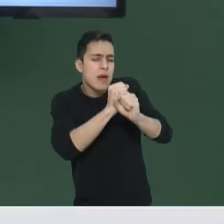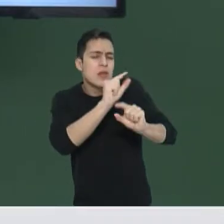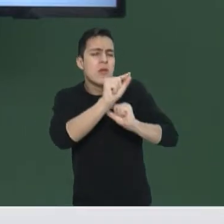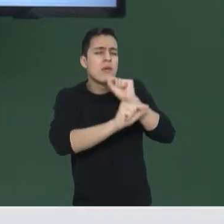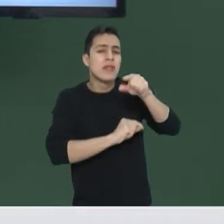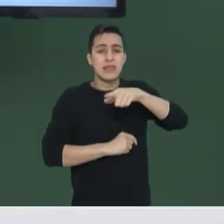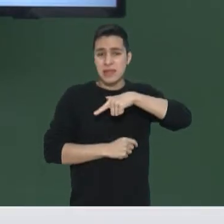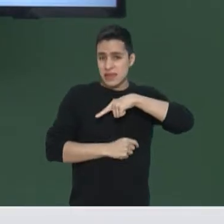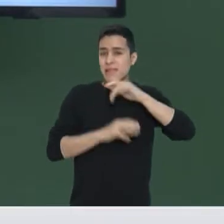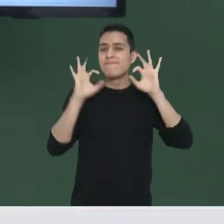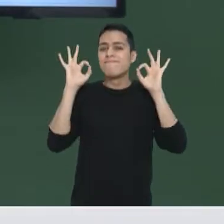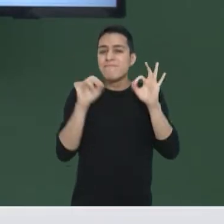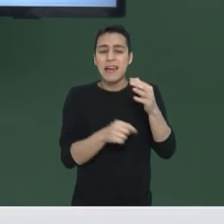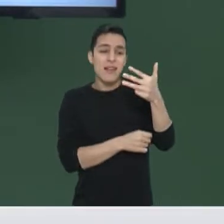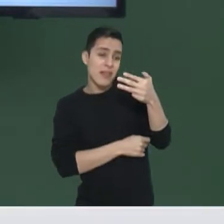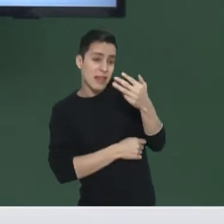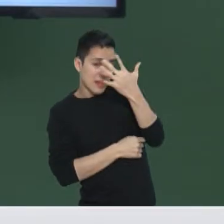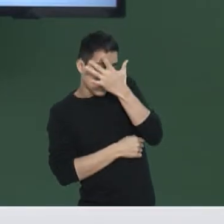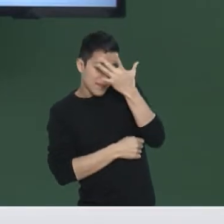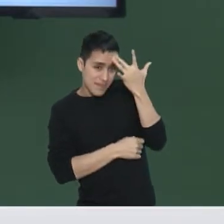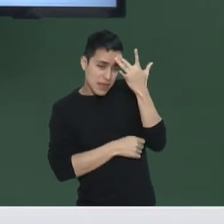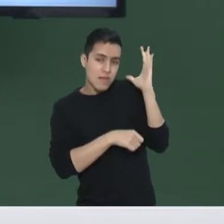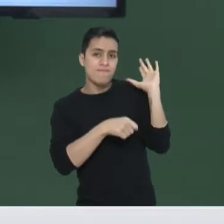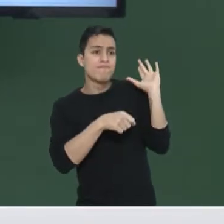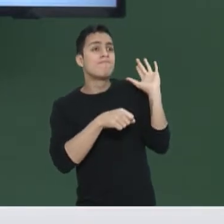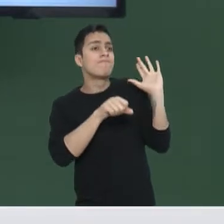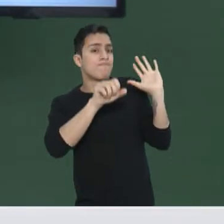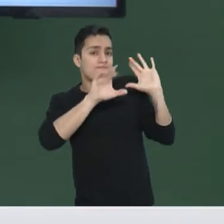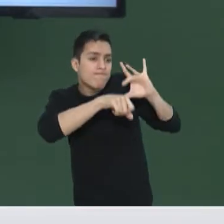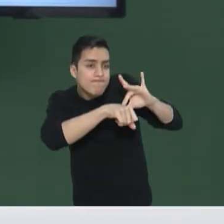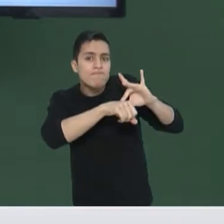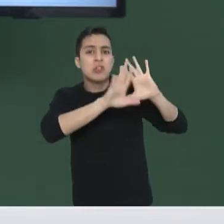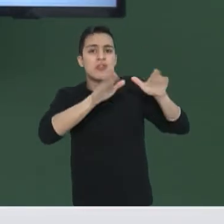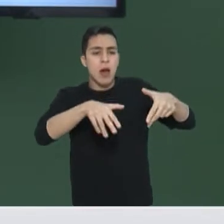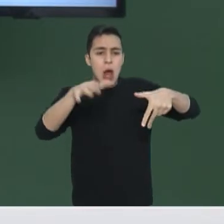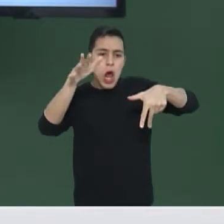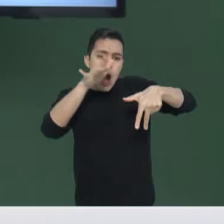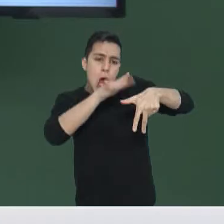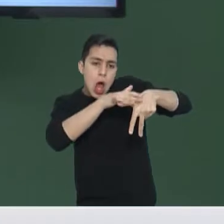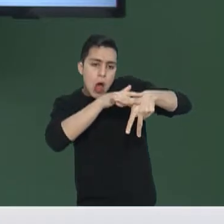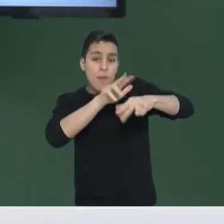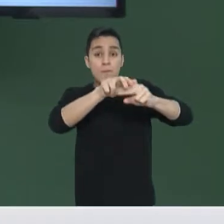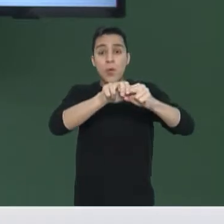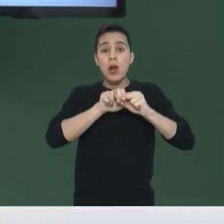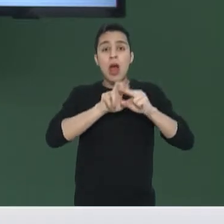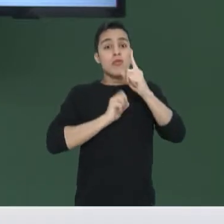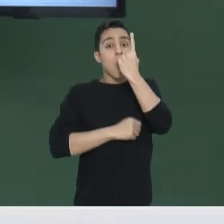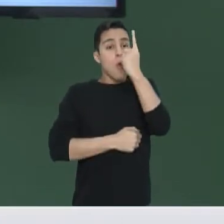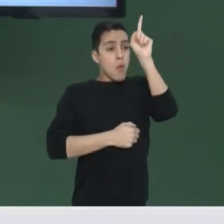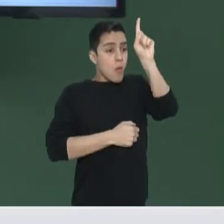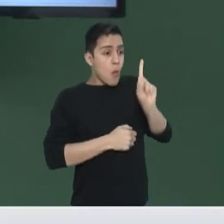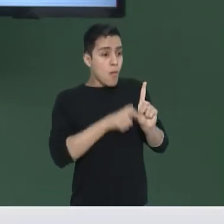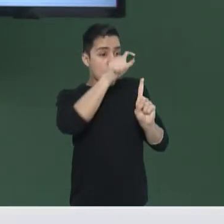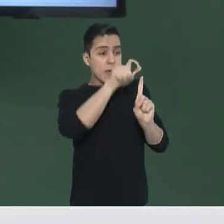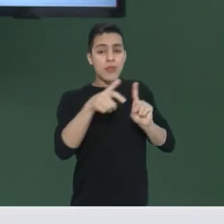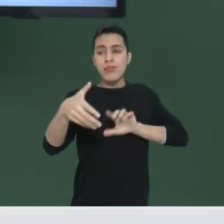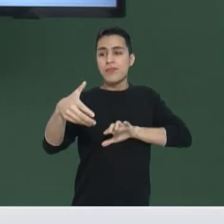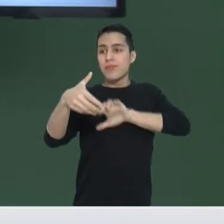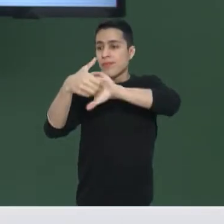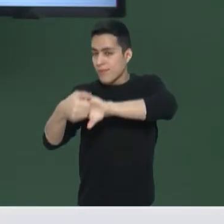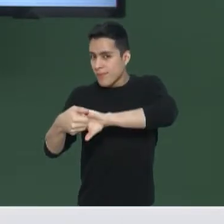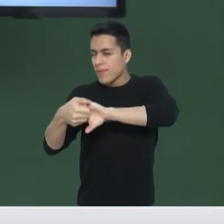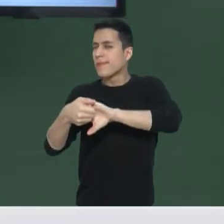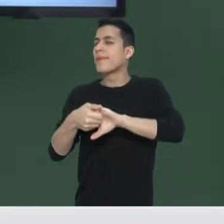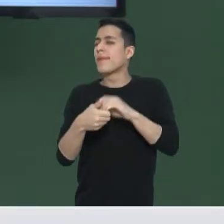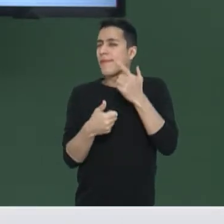mundo, nós temos 13 pessoas infectadas aí, vinda de um único aperto de mão.